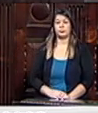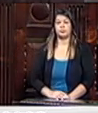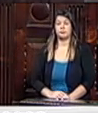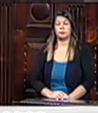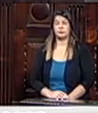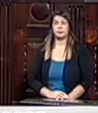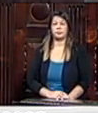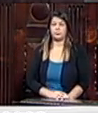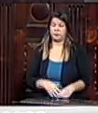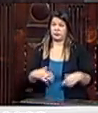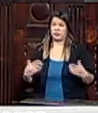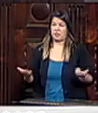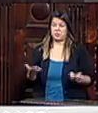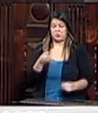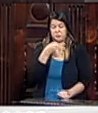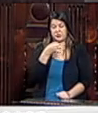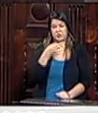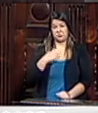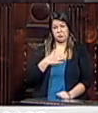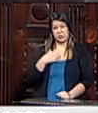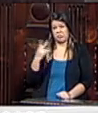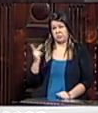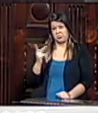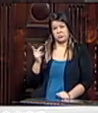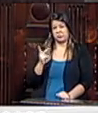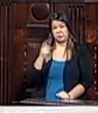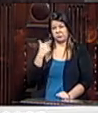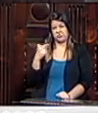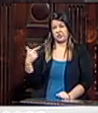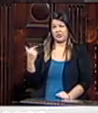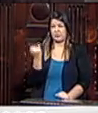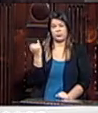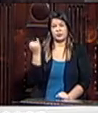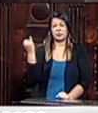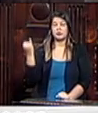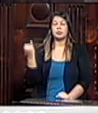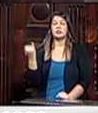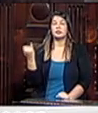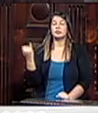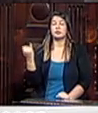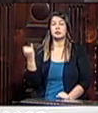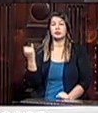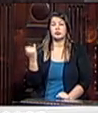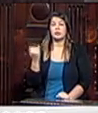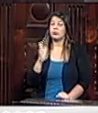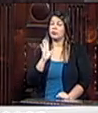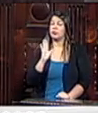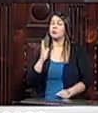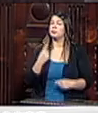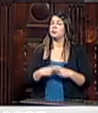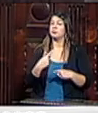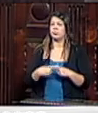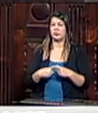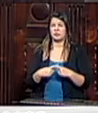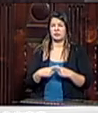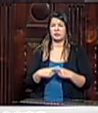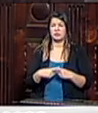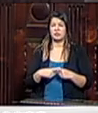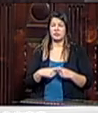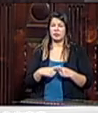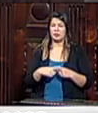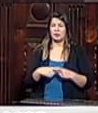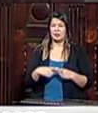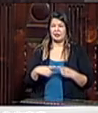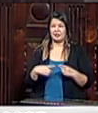nossa opinião não tinha a menor importância. E se foi para um governo. E por que essa posição? Porque era um